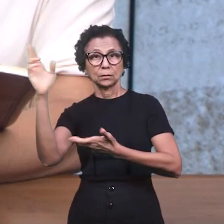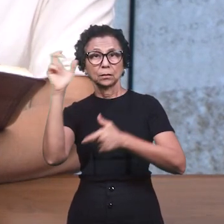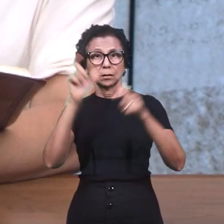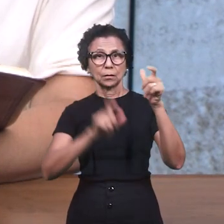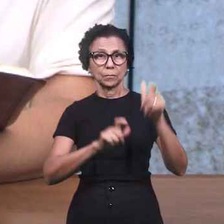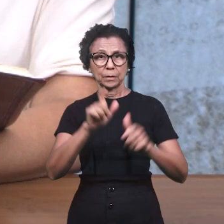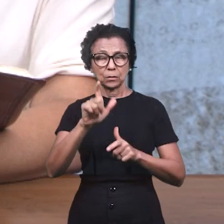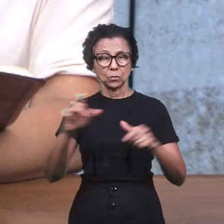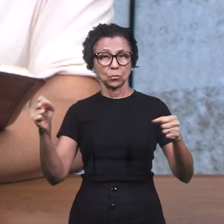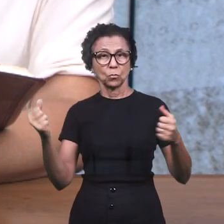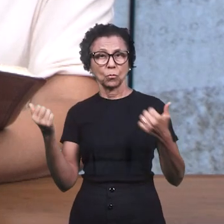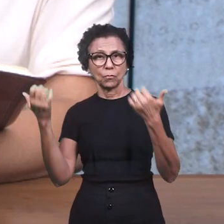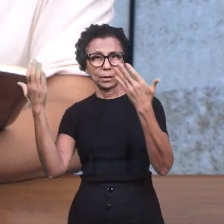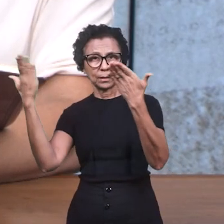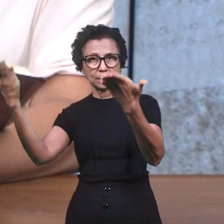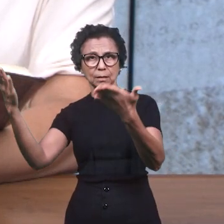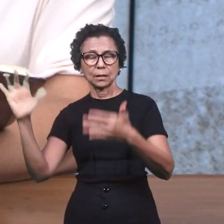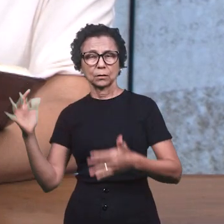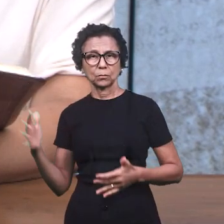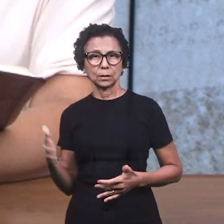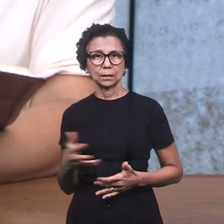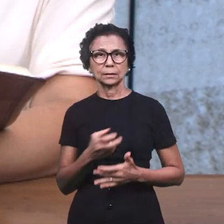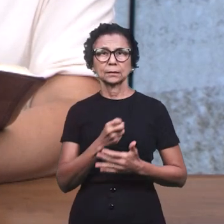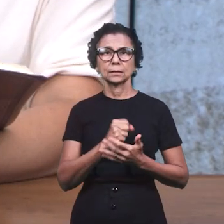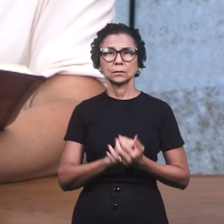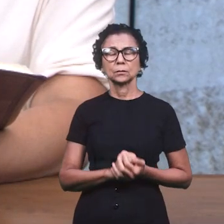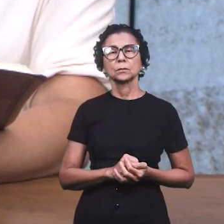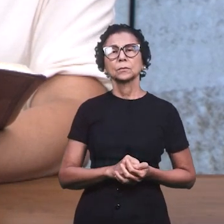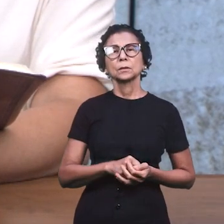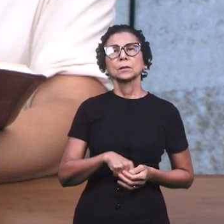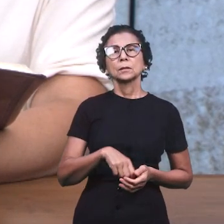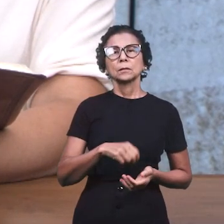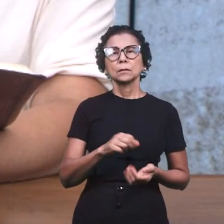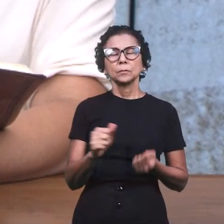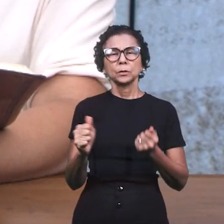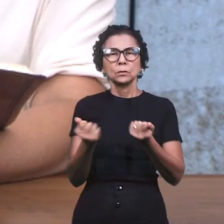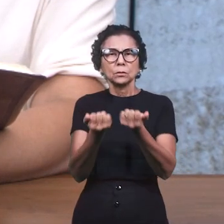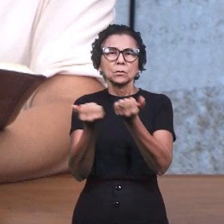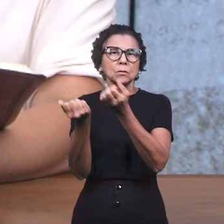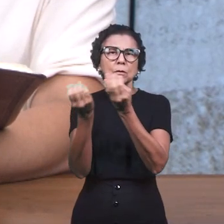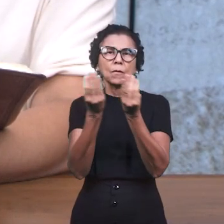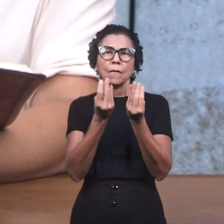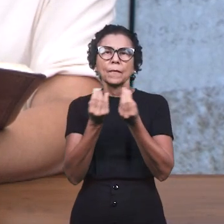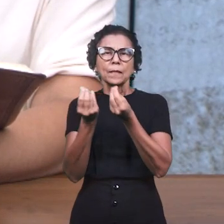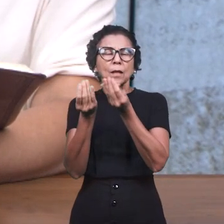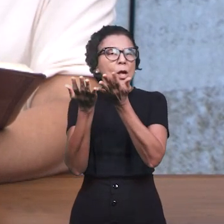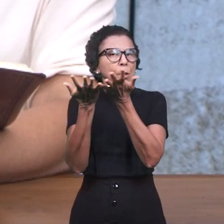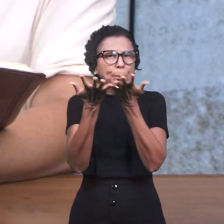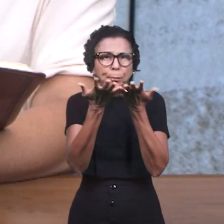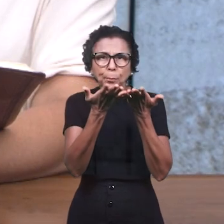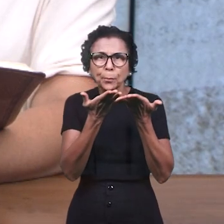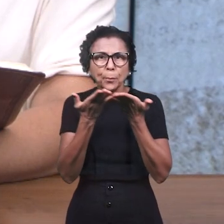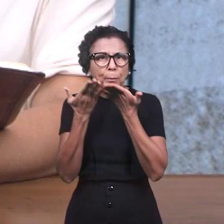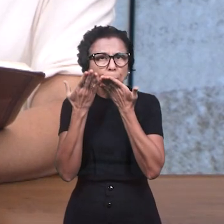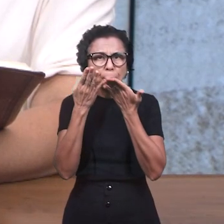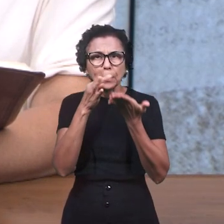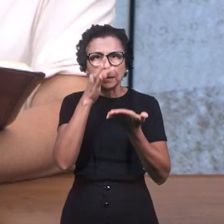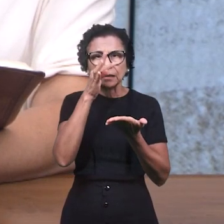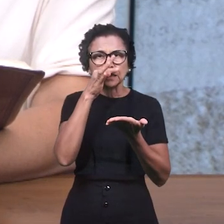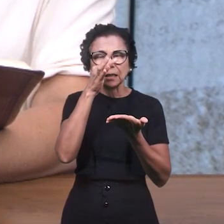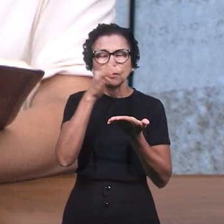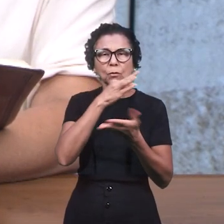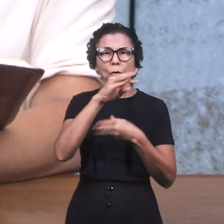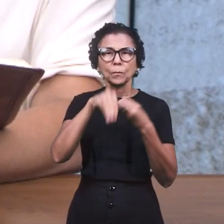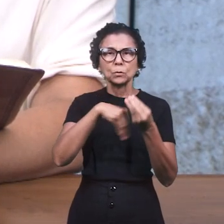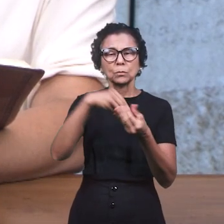de manjares, oferecerá 1/10 de flor de farinha misturada com a 4ª parte do hin